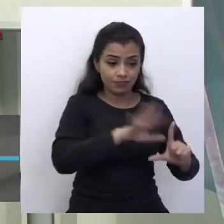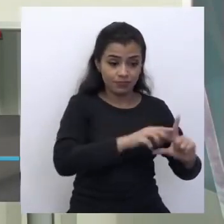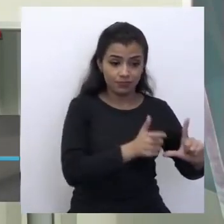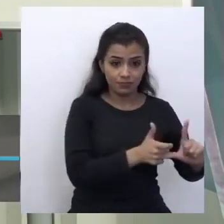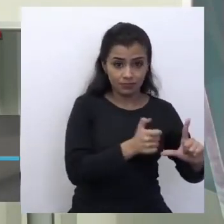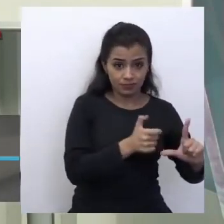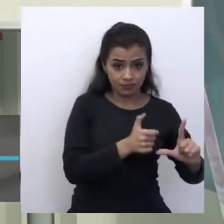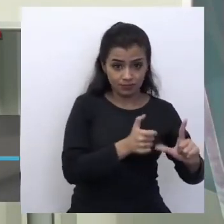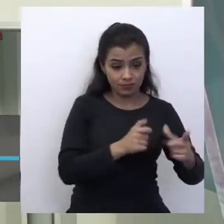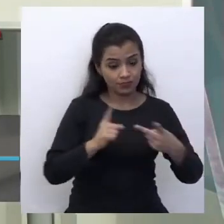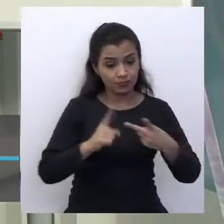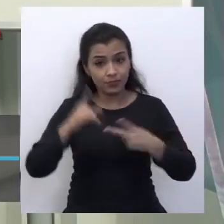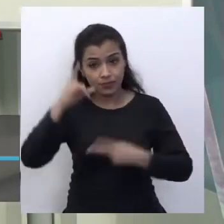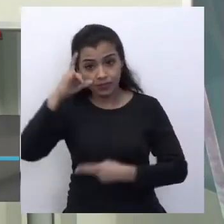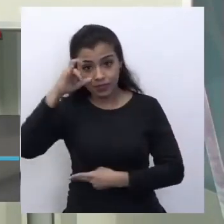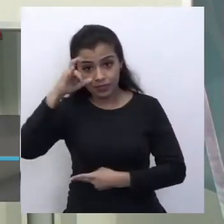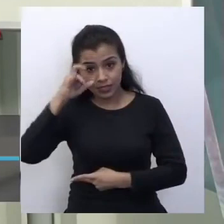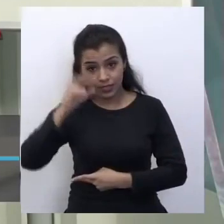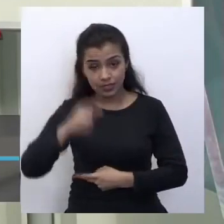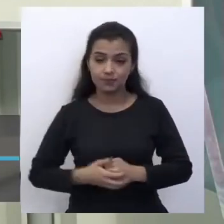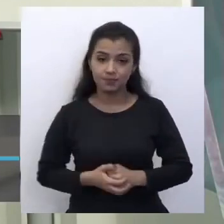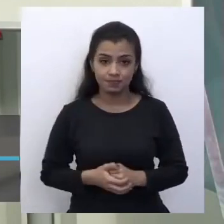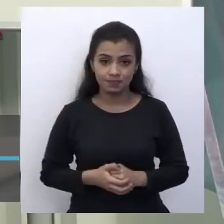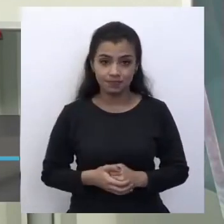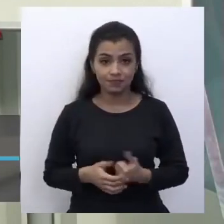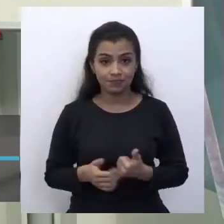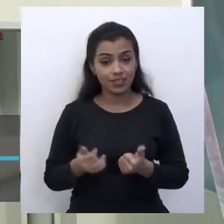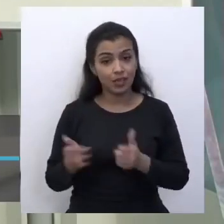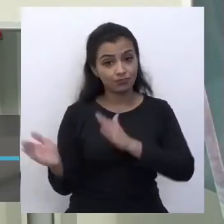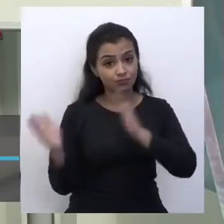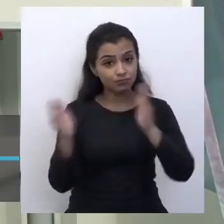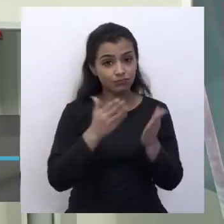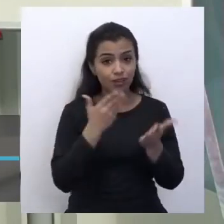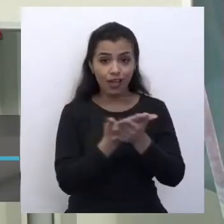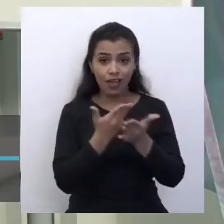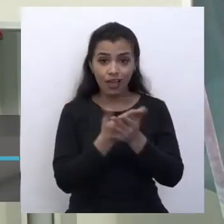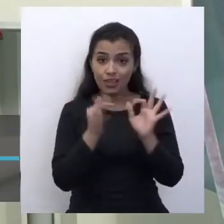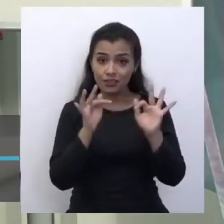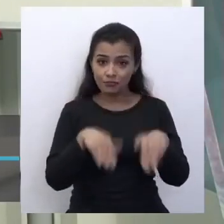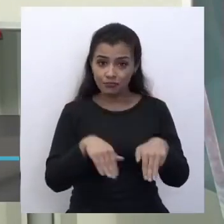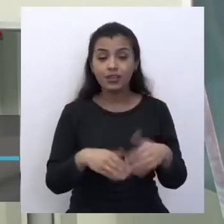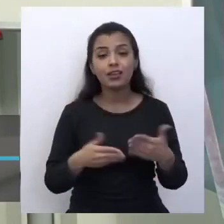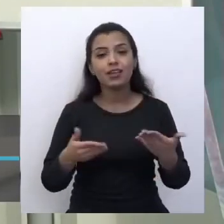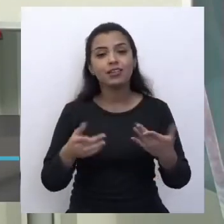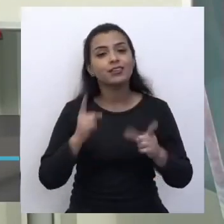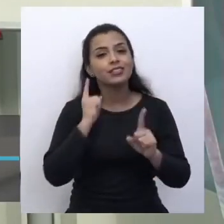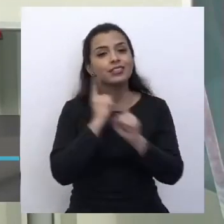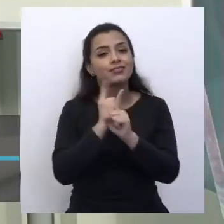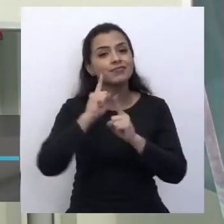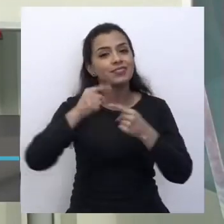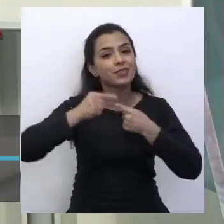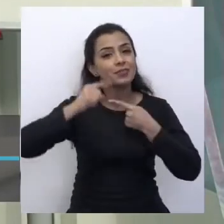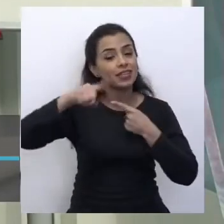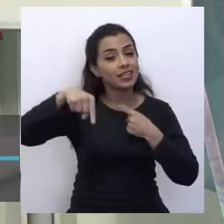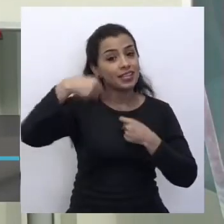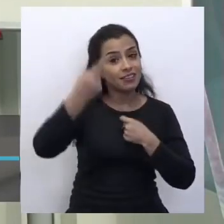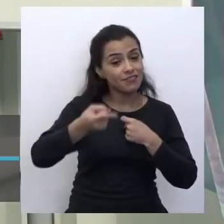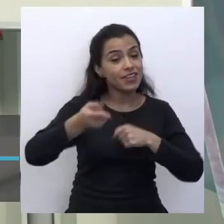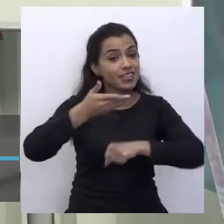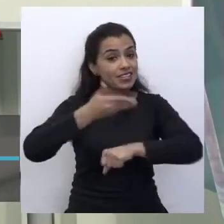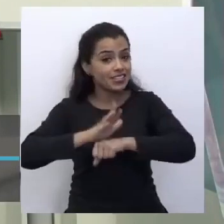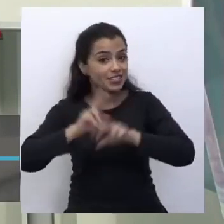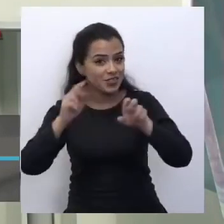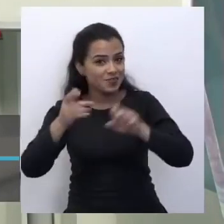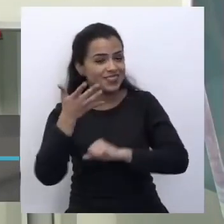o Instagram, tá certo? Então, nossa aula chegou ao fim. A gente vai se ver na próxima semana com a habilidade de teatro. Espero que